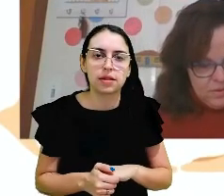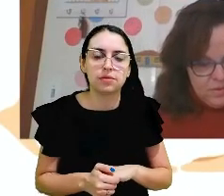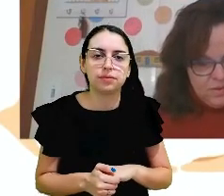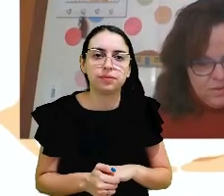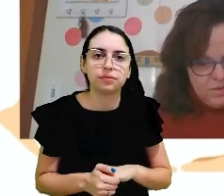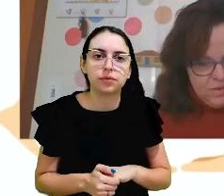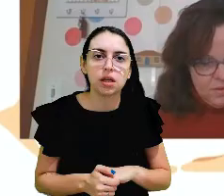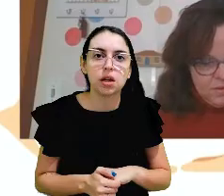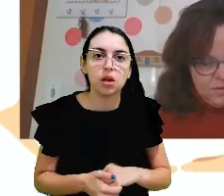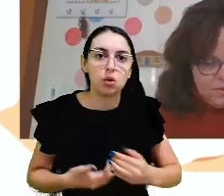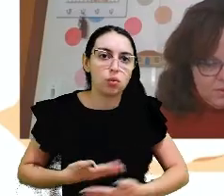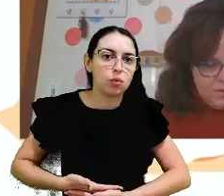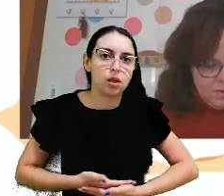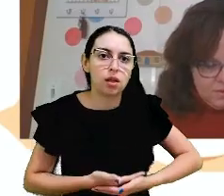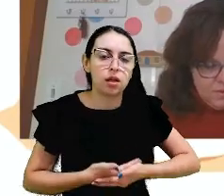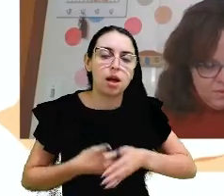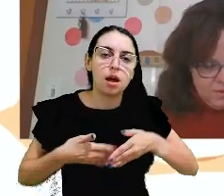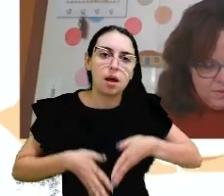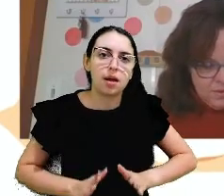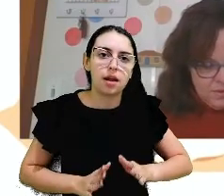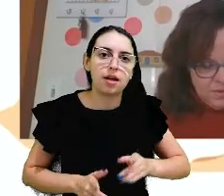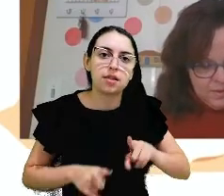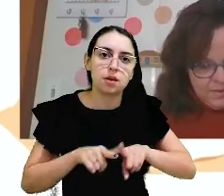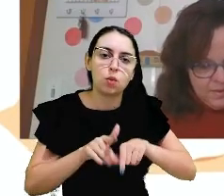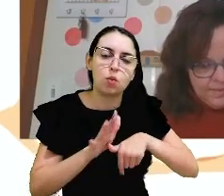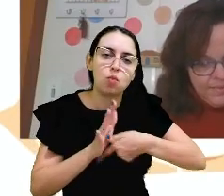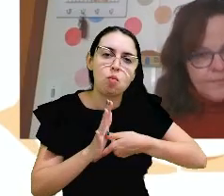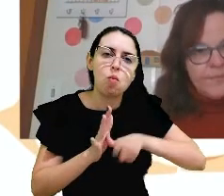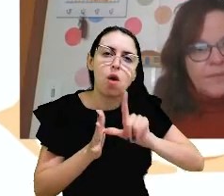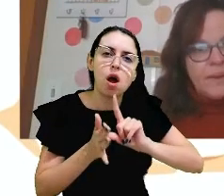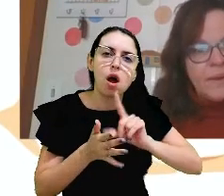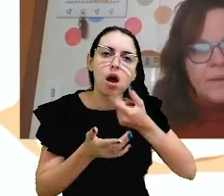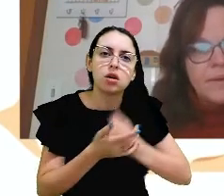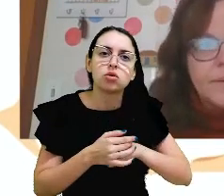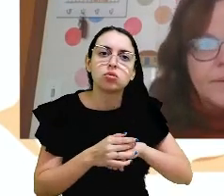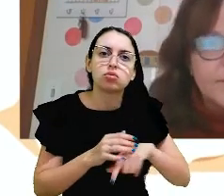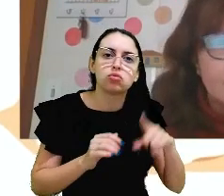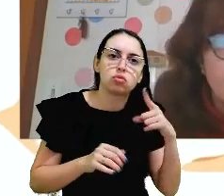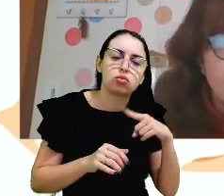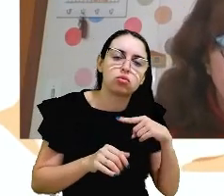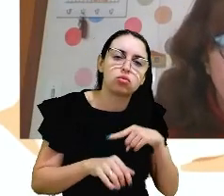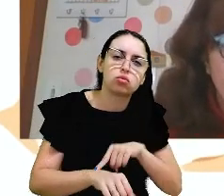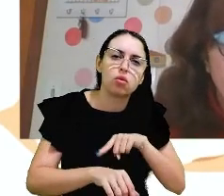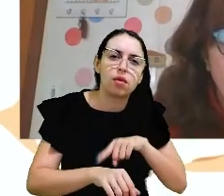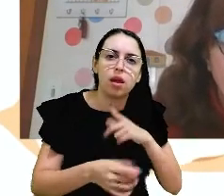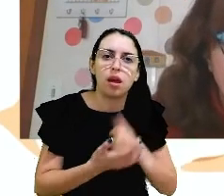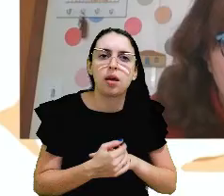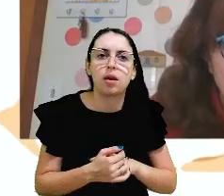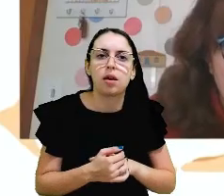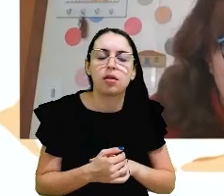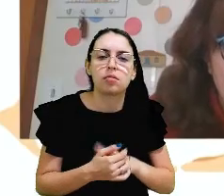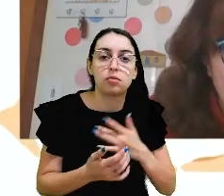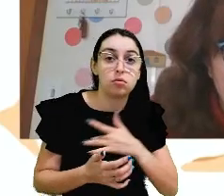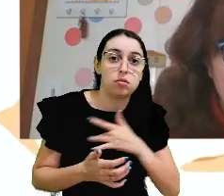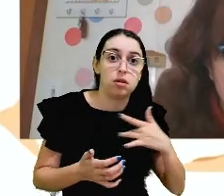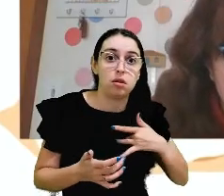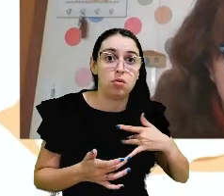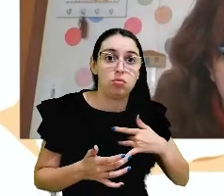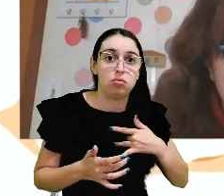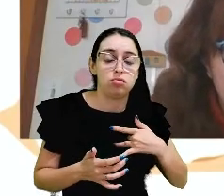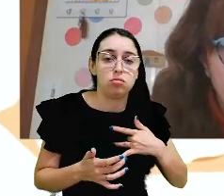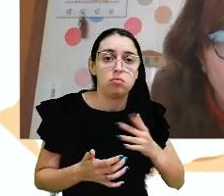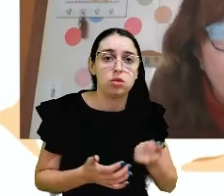que os bebês nasçam prematuros, uma pequena prematuridade, mas que implica na saúde deles e precisam de mais